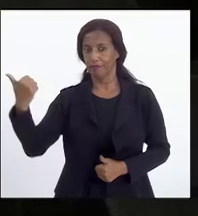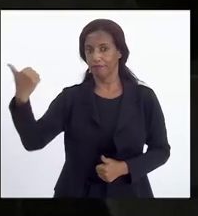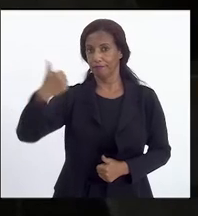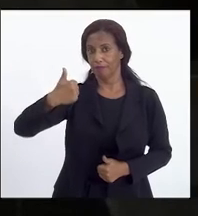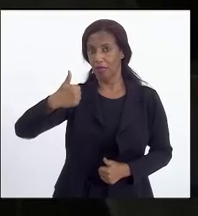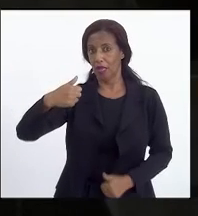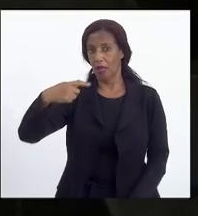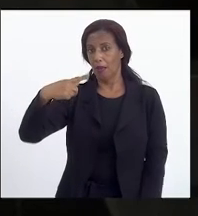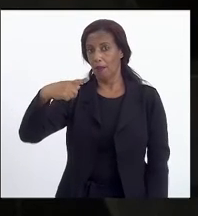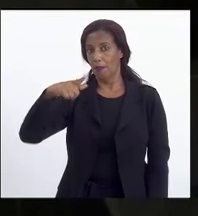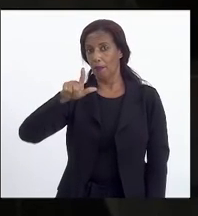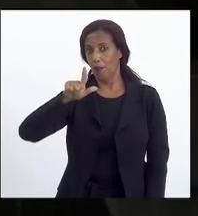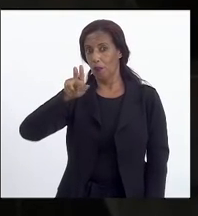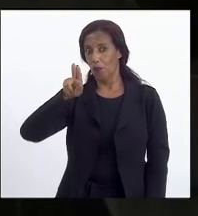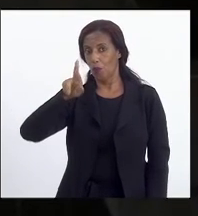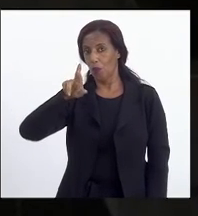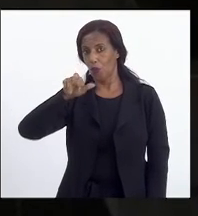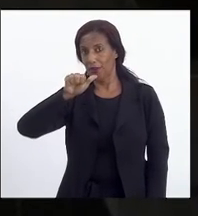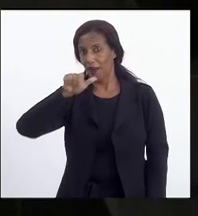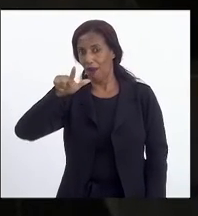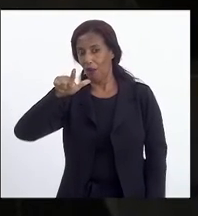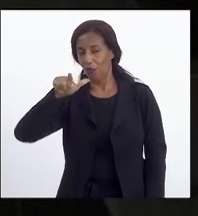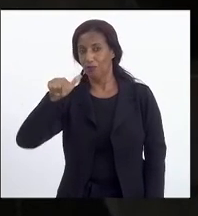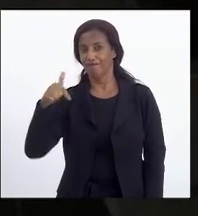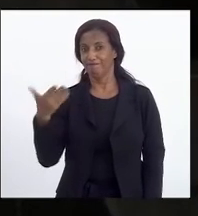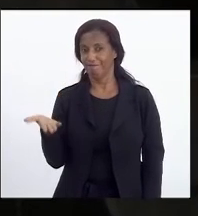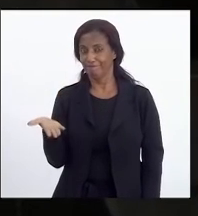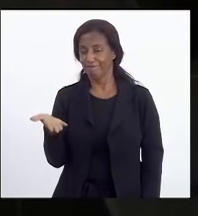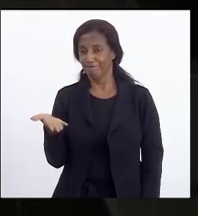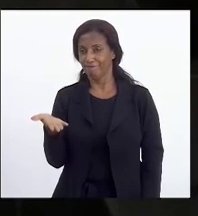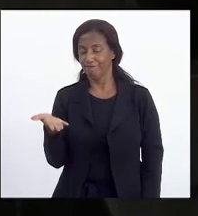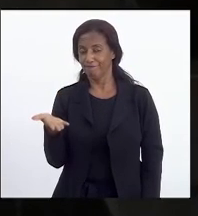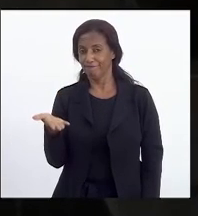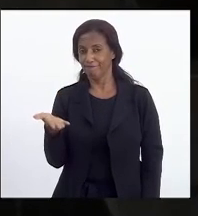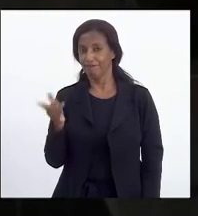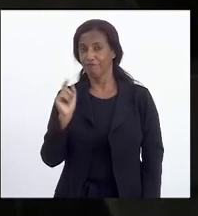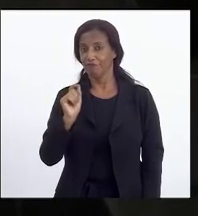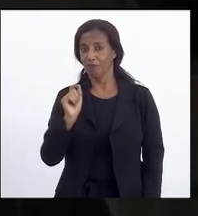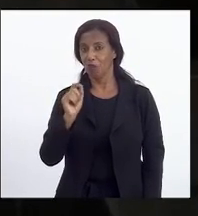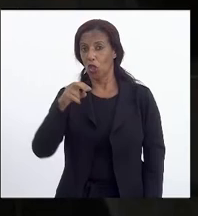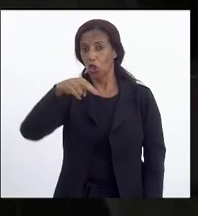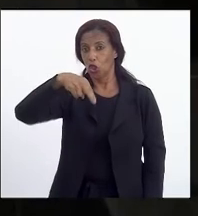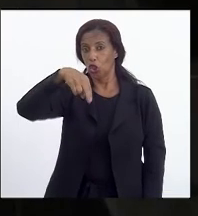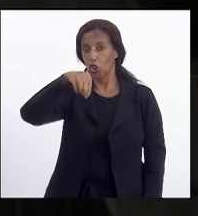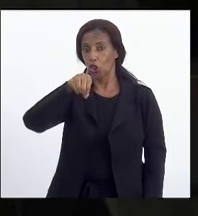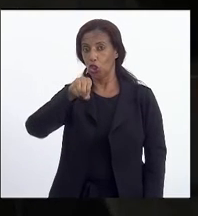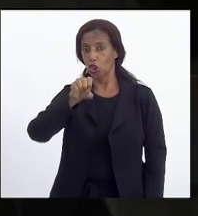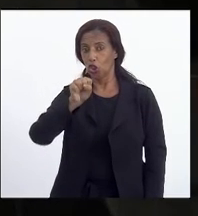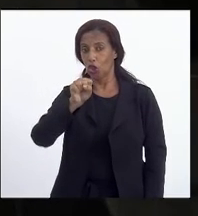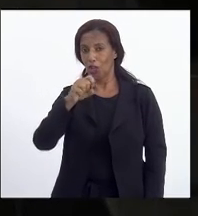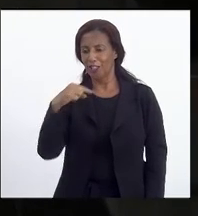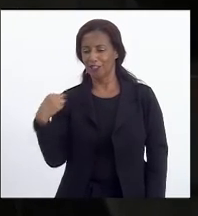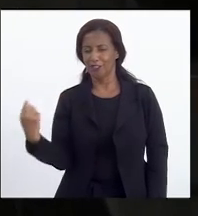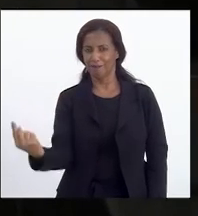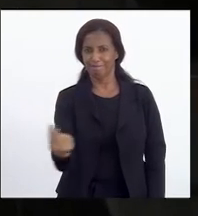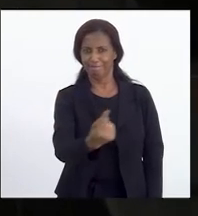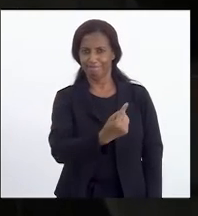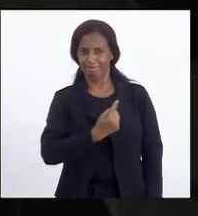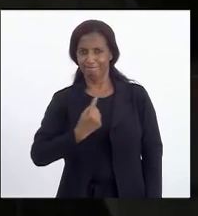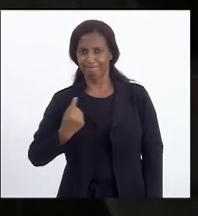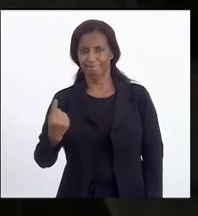do plural O que representa o nós tão